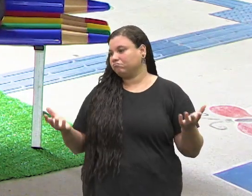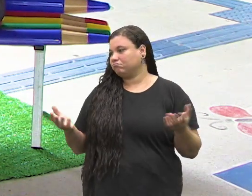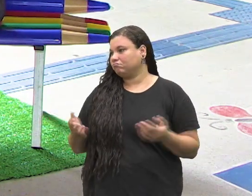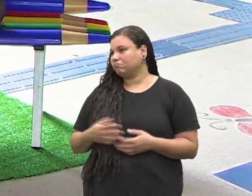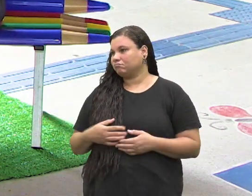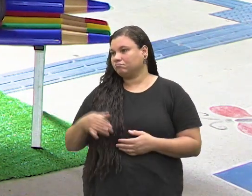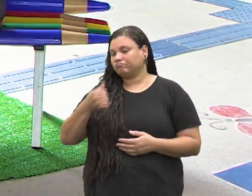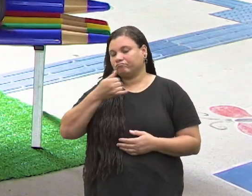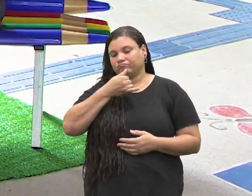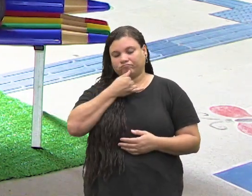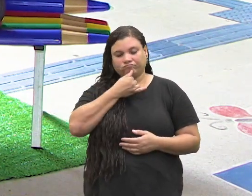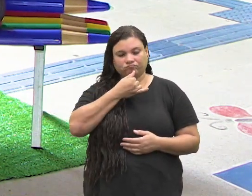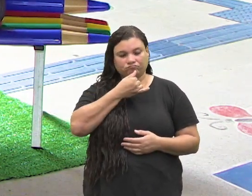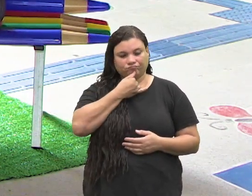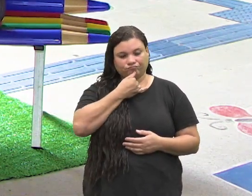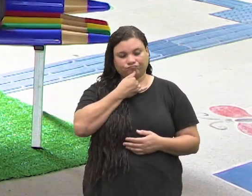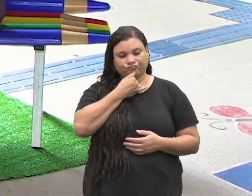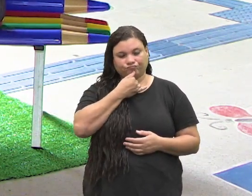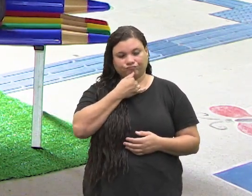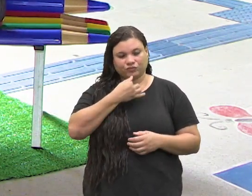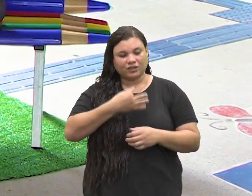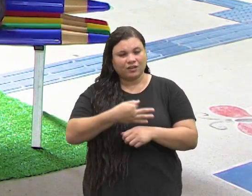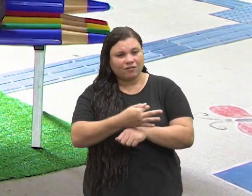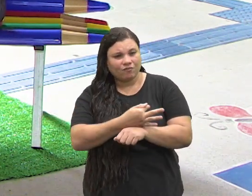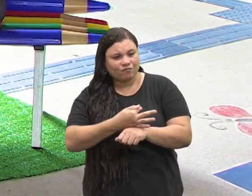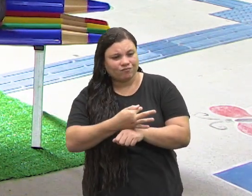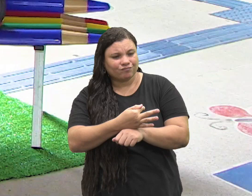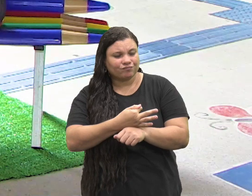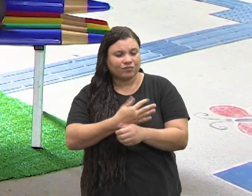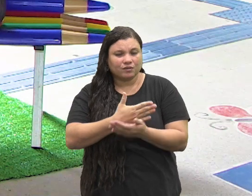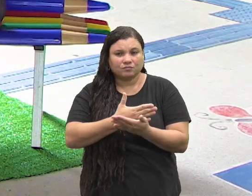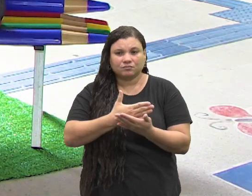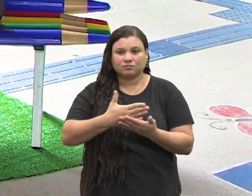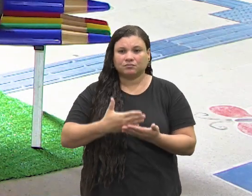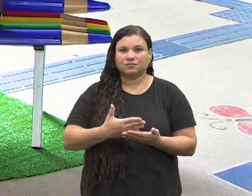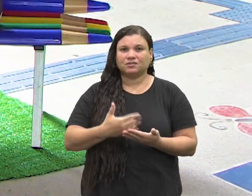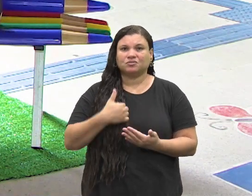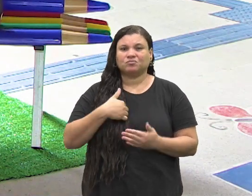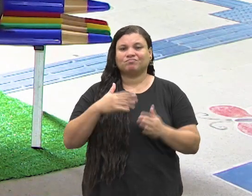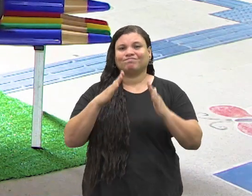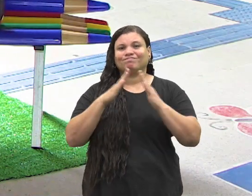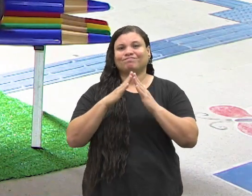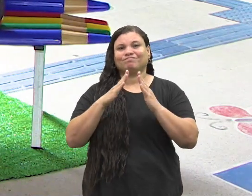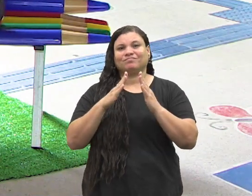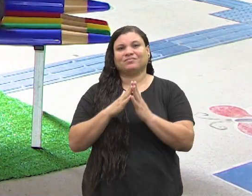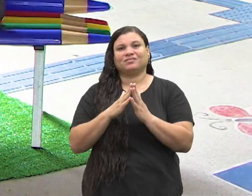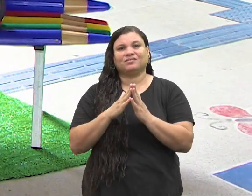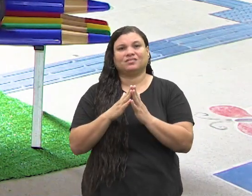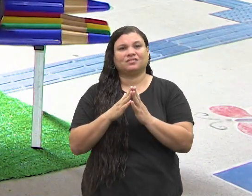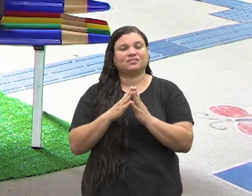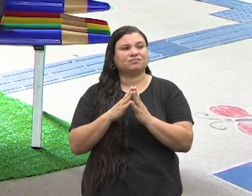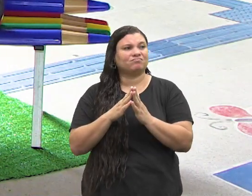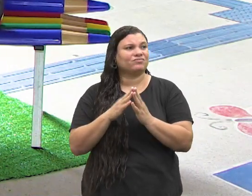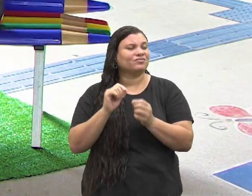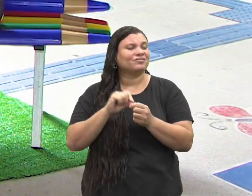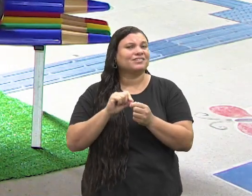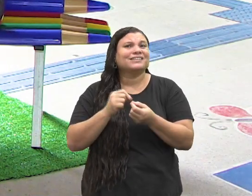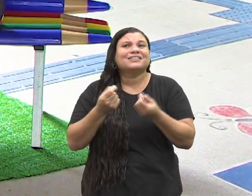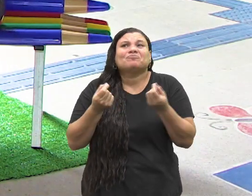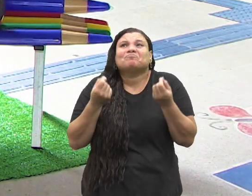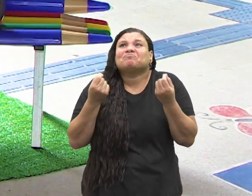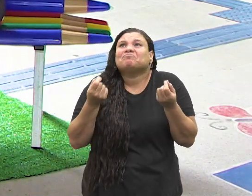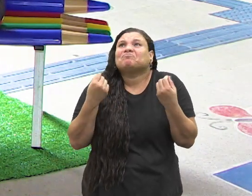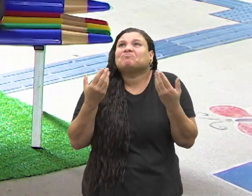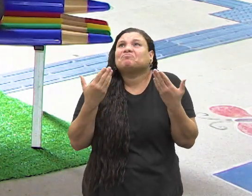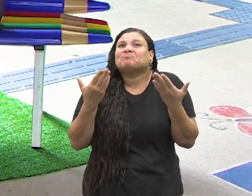triste. As férias chegaram e eu aqui em casa não tenho nada para fazer. Pego essa